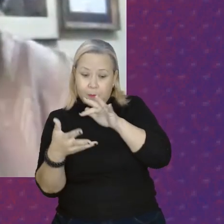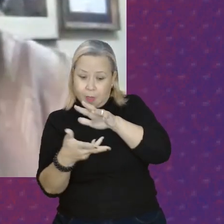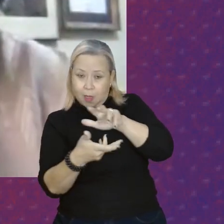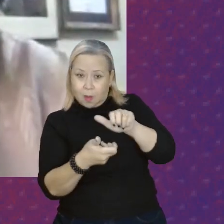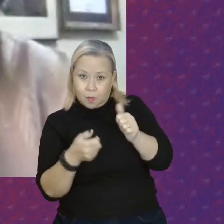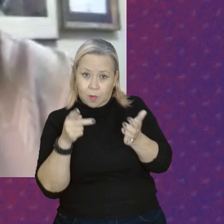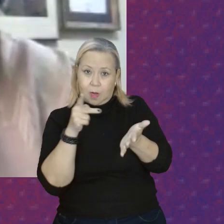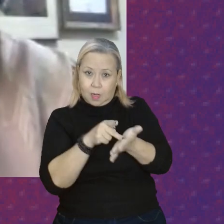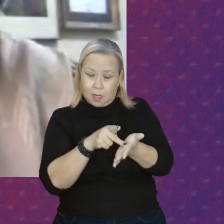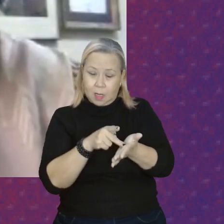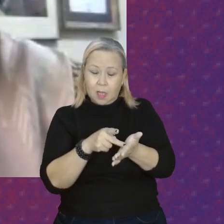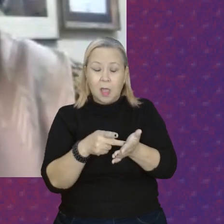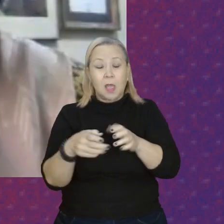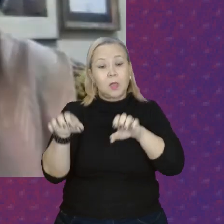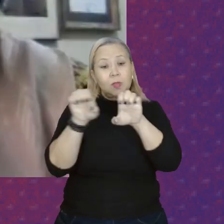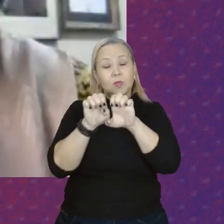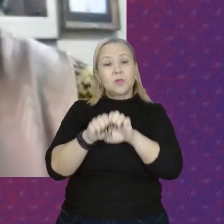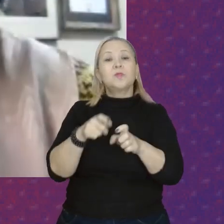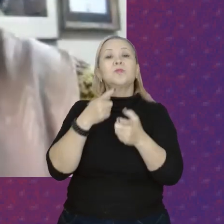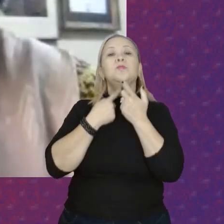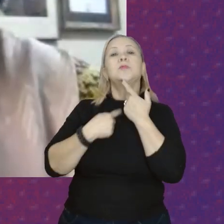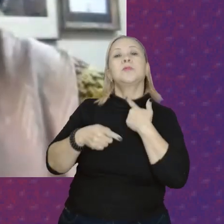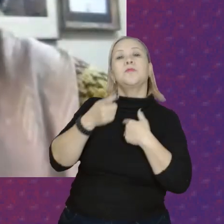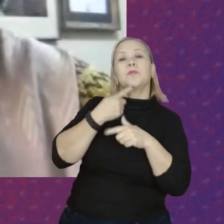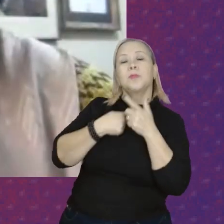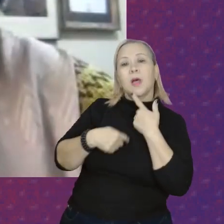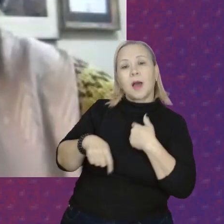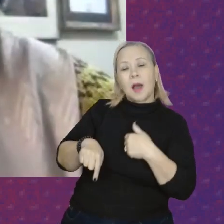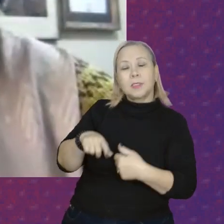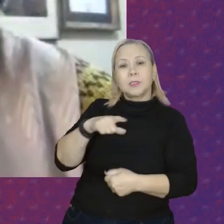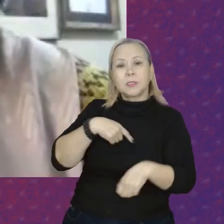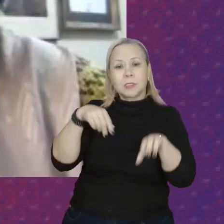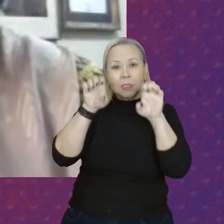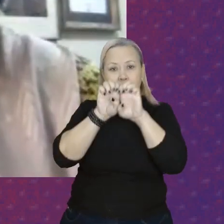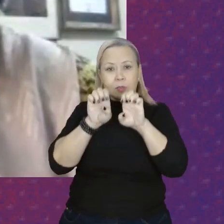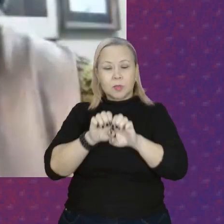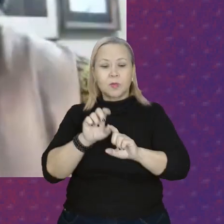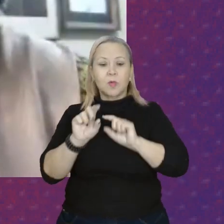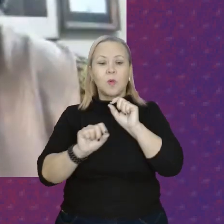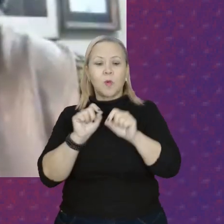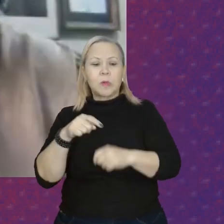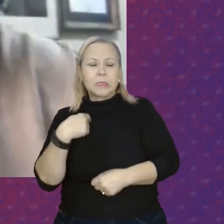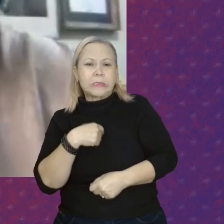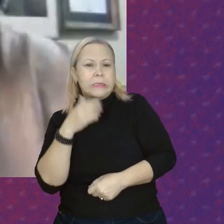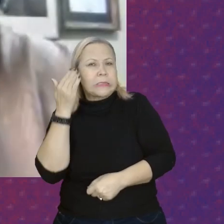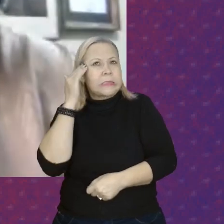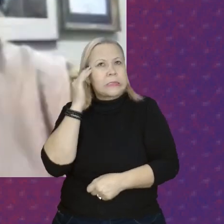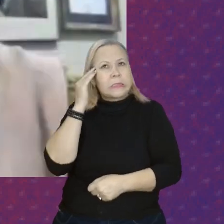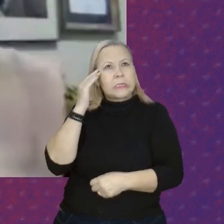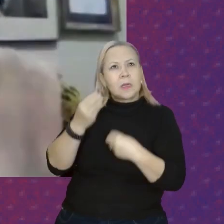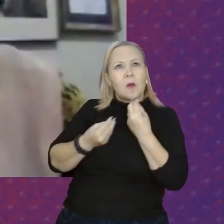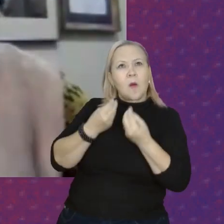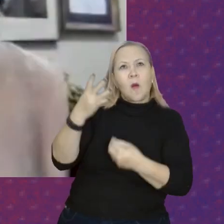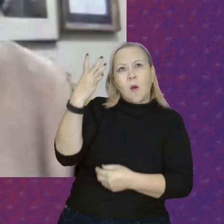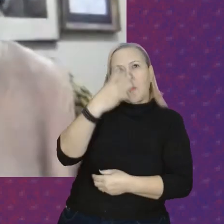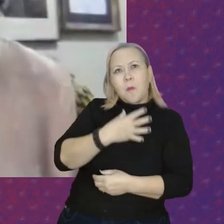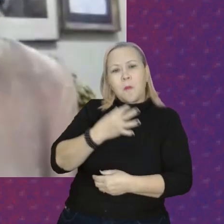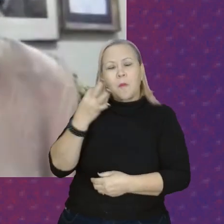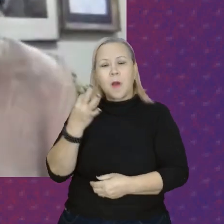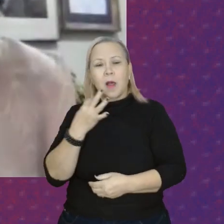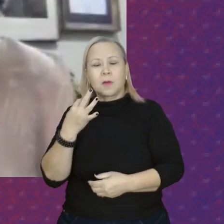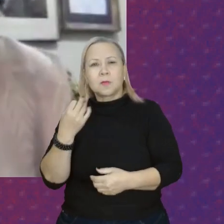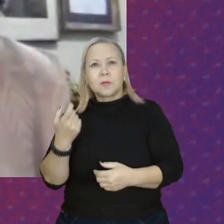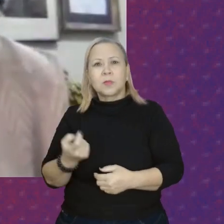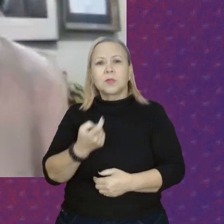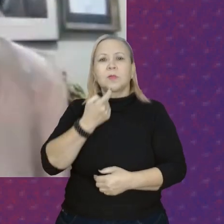os nossos desejos, né? Ele estrutura o que a gente entende como belo. Tudo que se aproxima